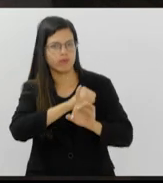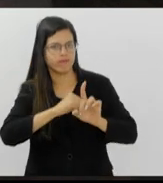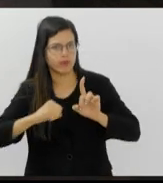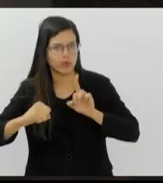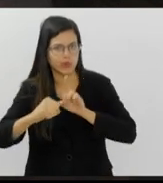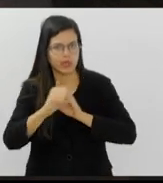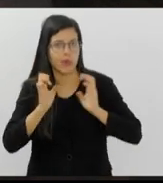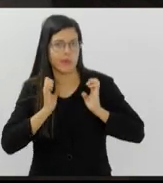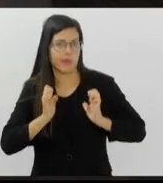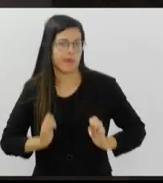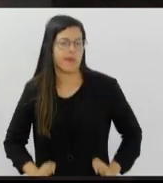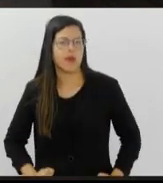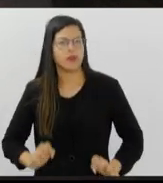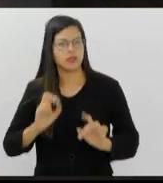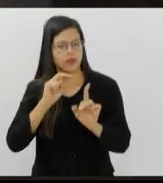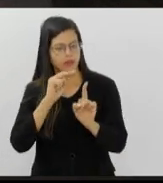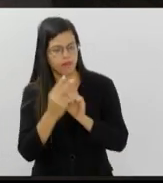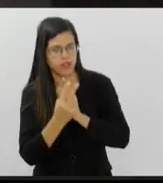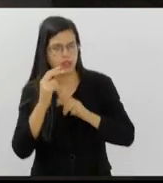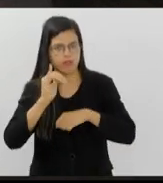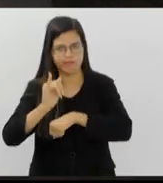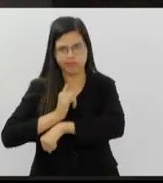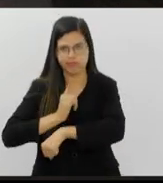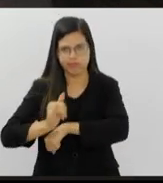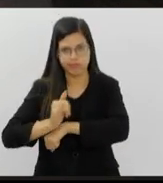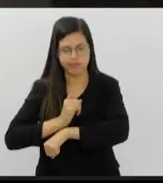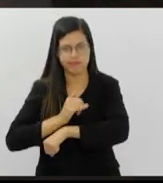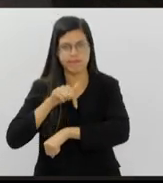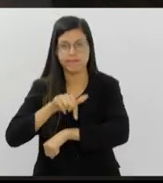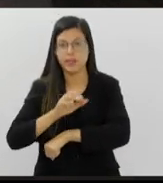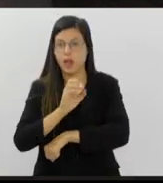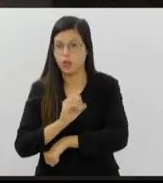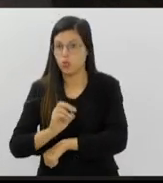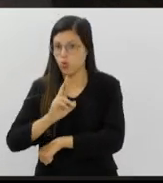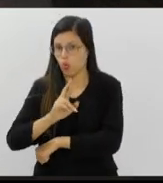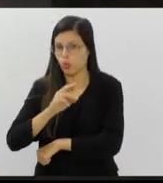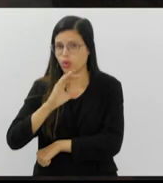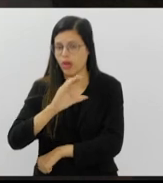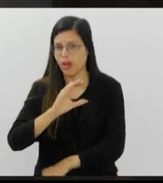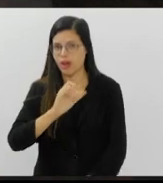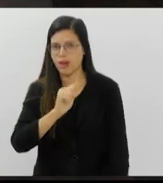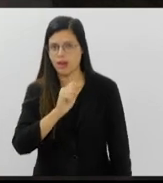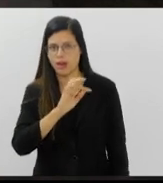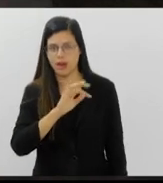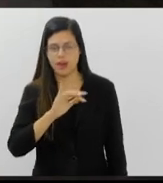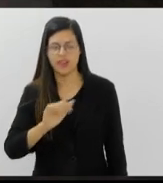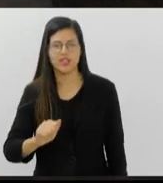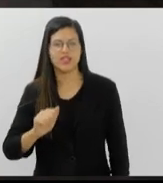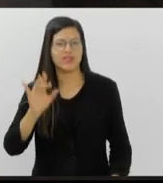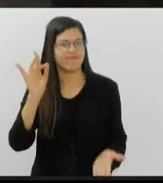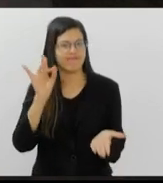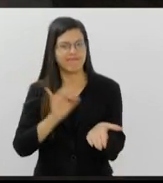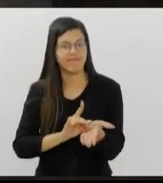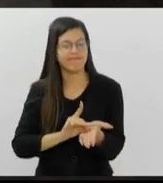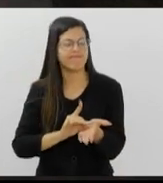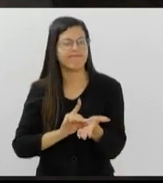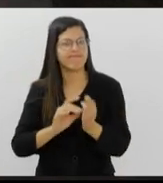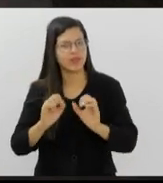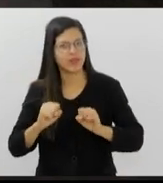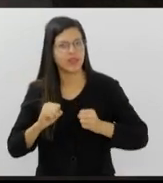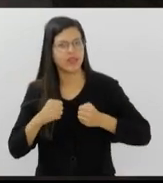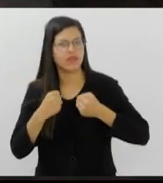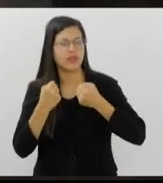com ética e visão estratégica. A doutora Kátia Tavares, uma verdadeira defensora